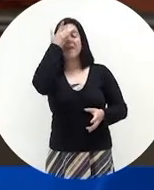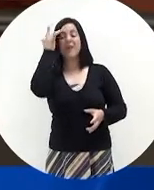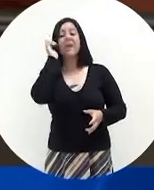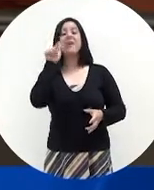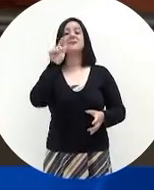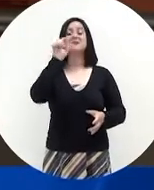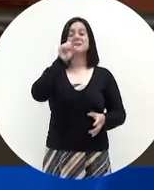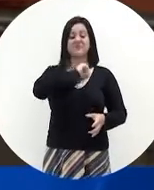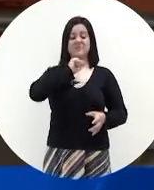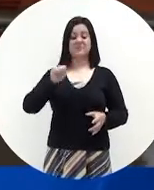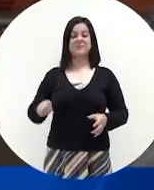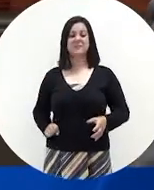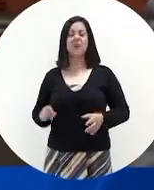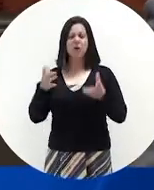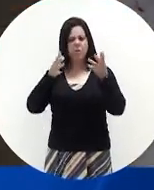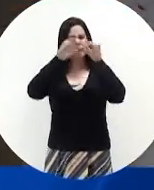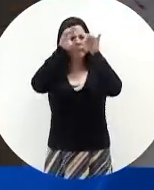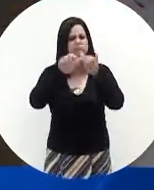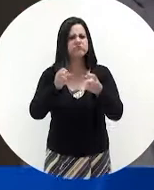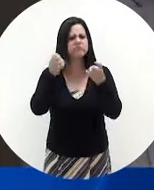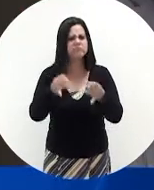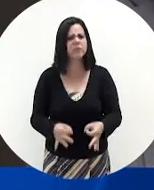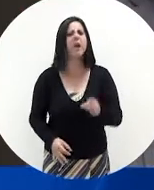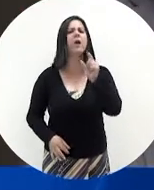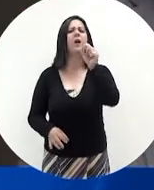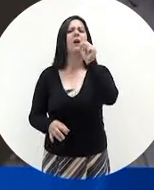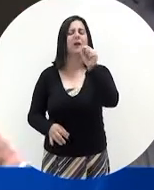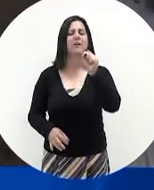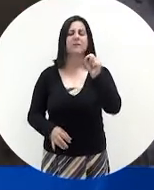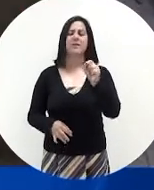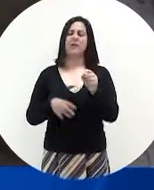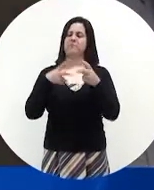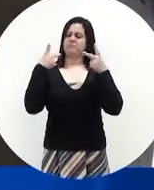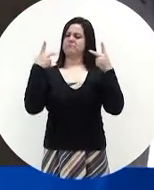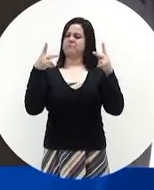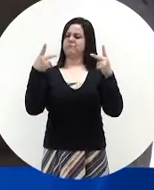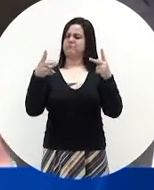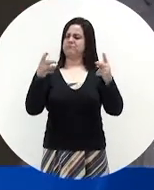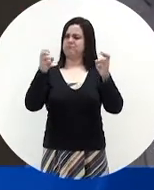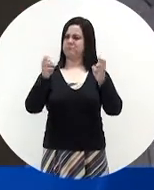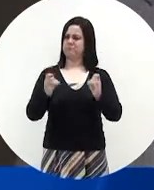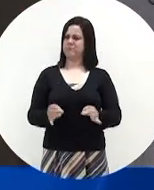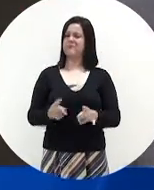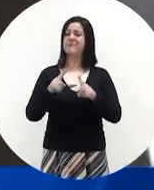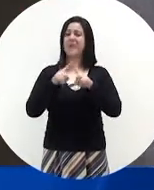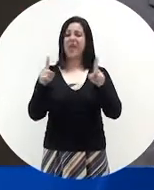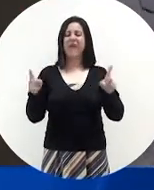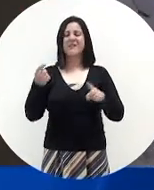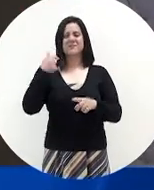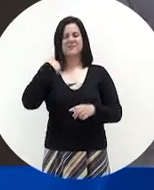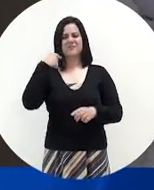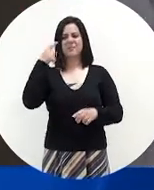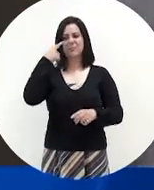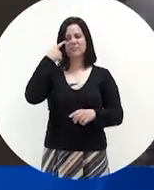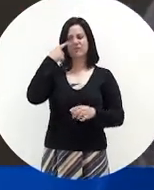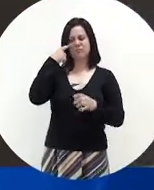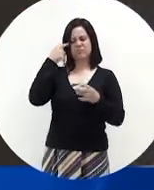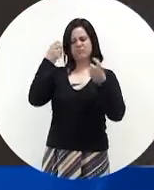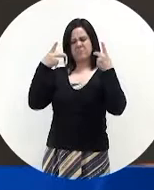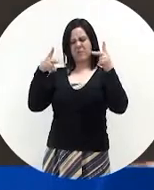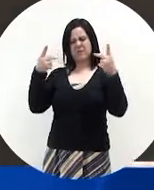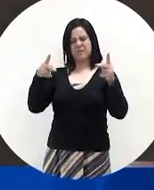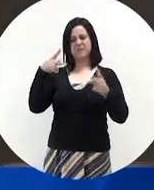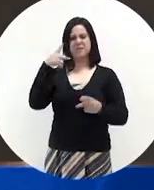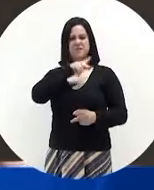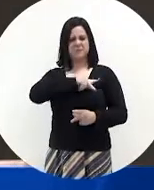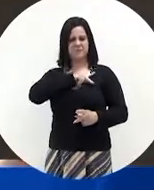Senhor. Então eu quero dizer para você quem é o Senhor. E aí ele vai fazer o seu sermão, mas eu vou olhar esse sermão